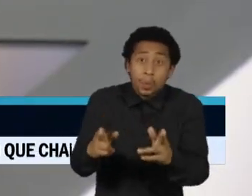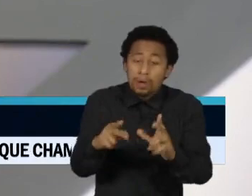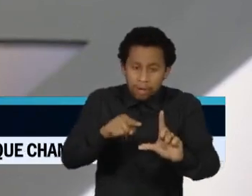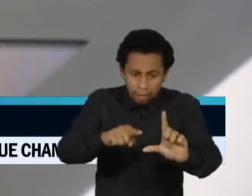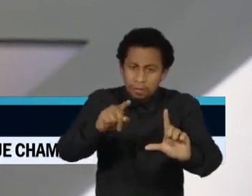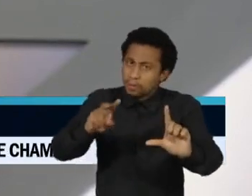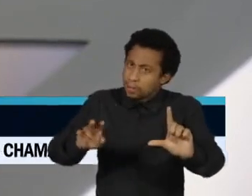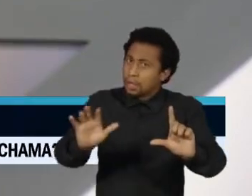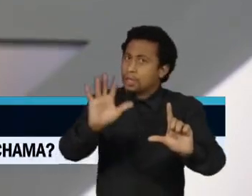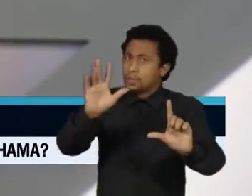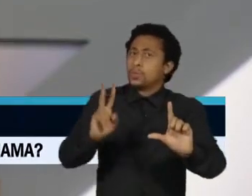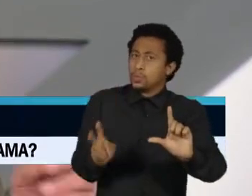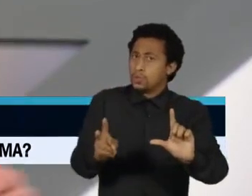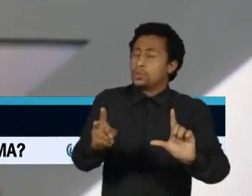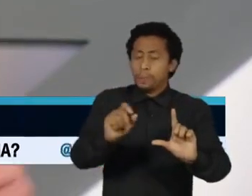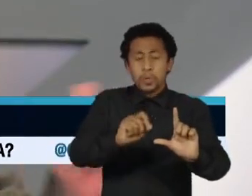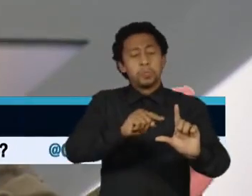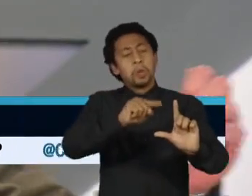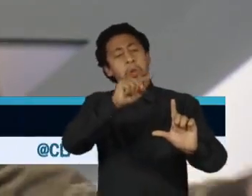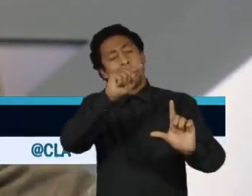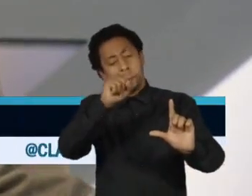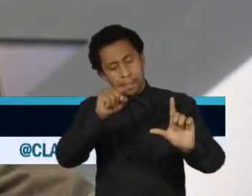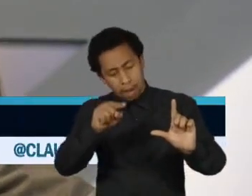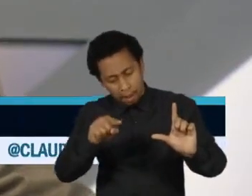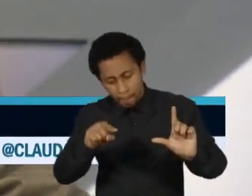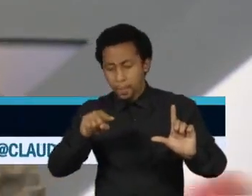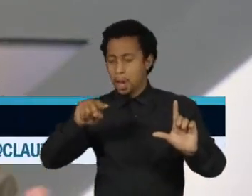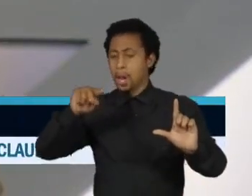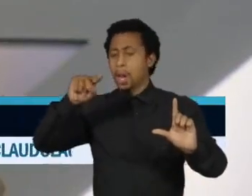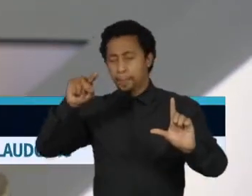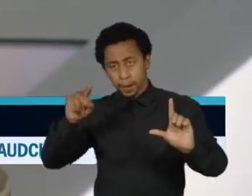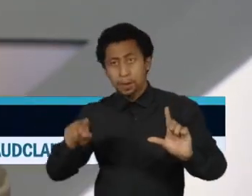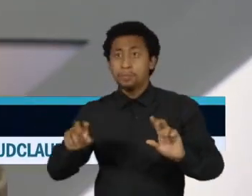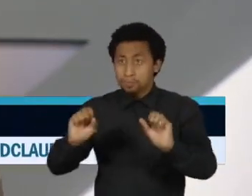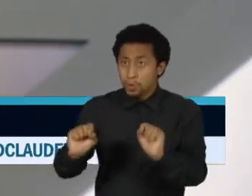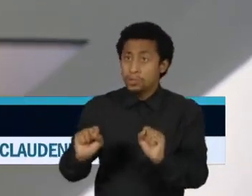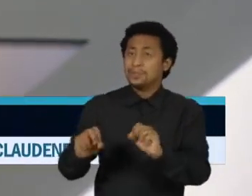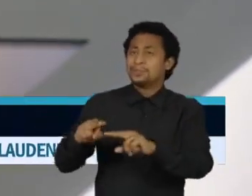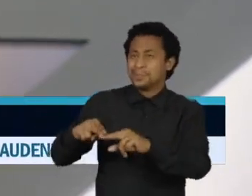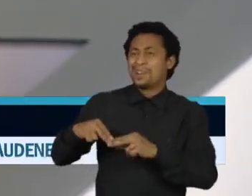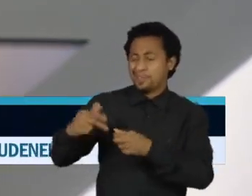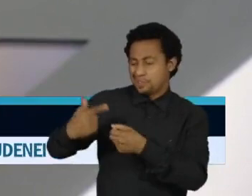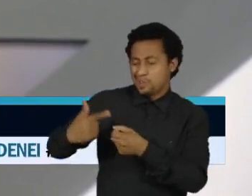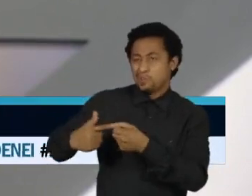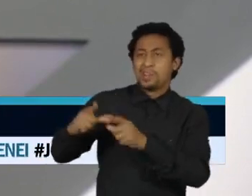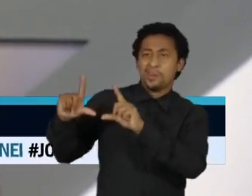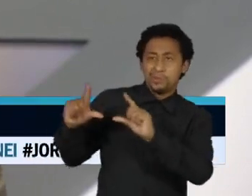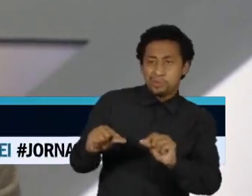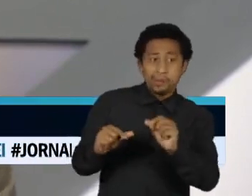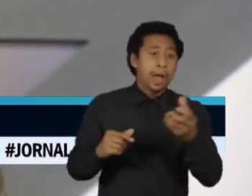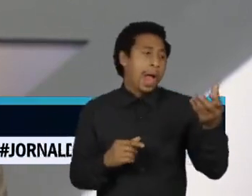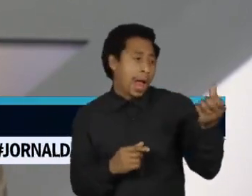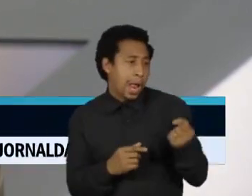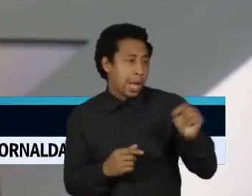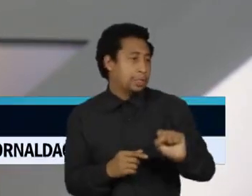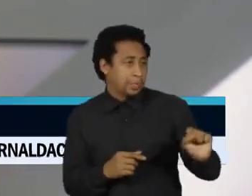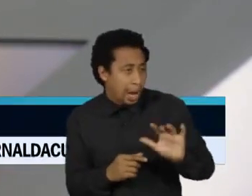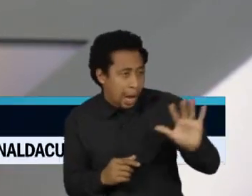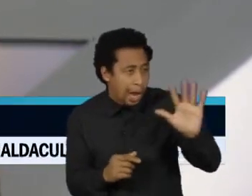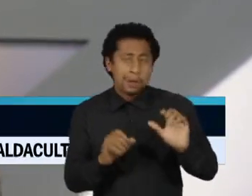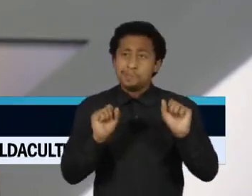está rodando. Ela pode flutuar por conta de uma queda de preço de gasolina aqui, um aumento do leite acolá, mas a